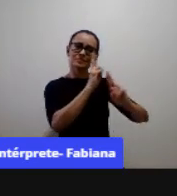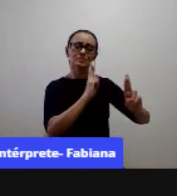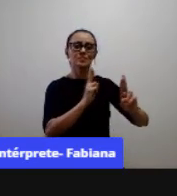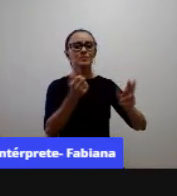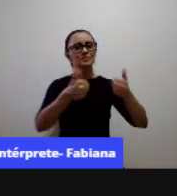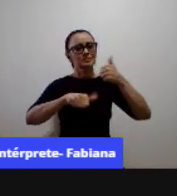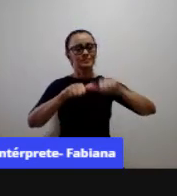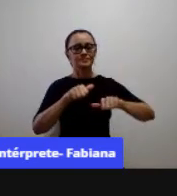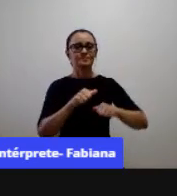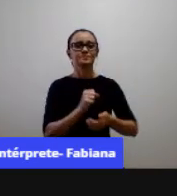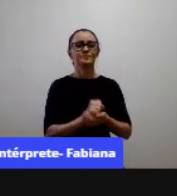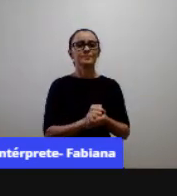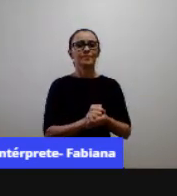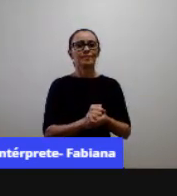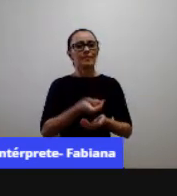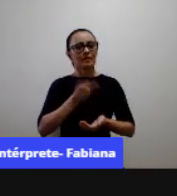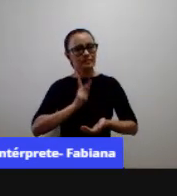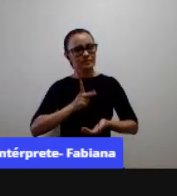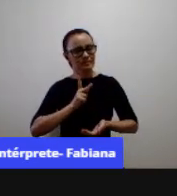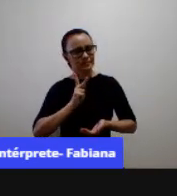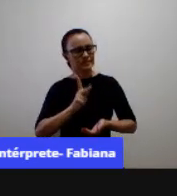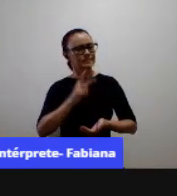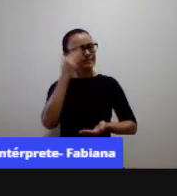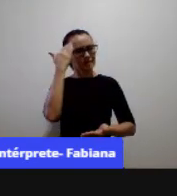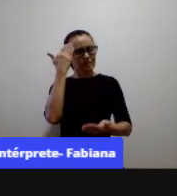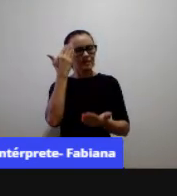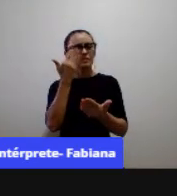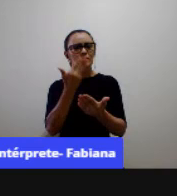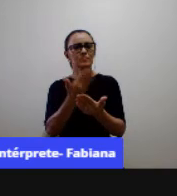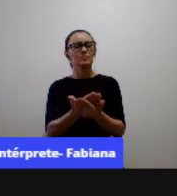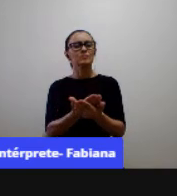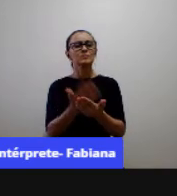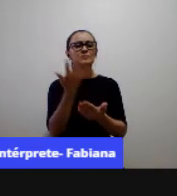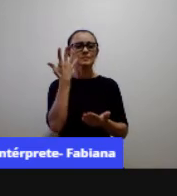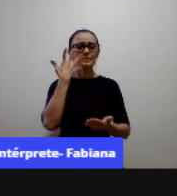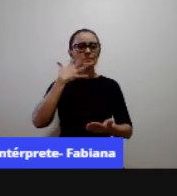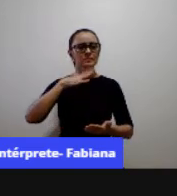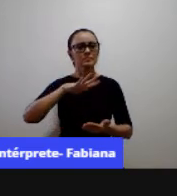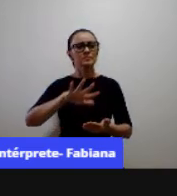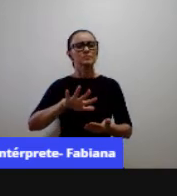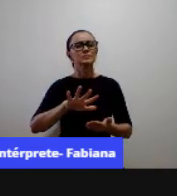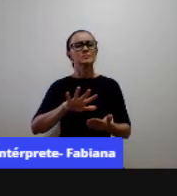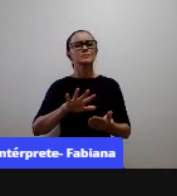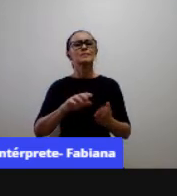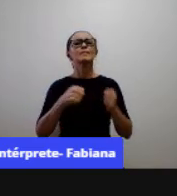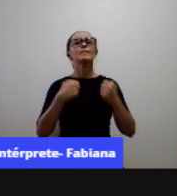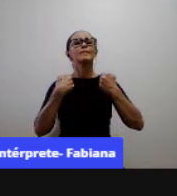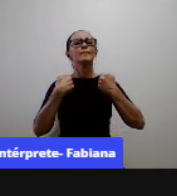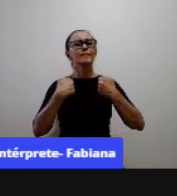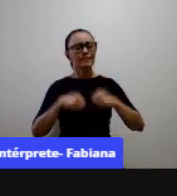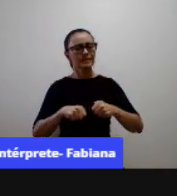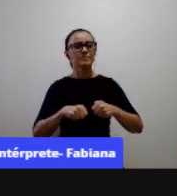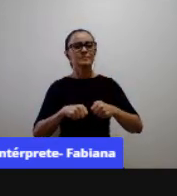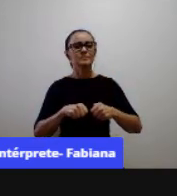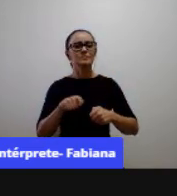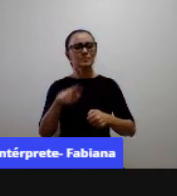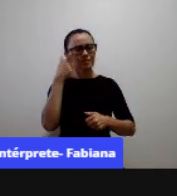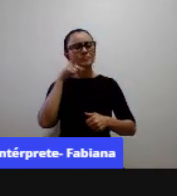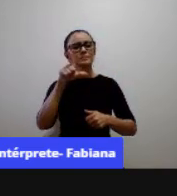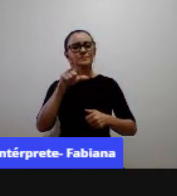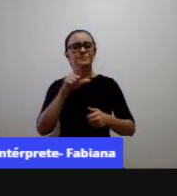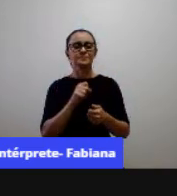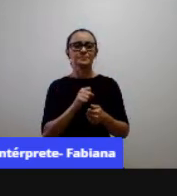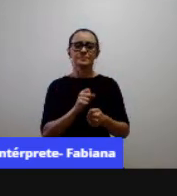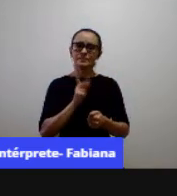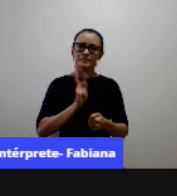sempre e acreditando no potencial dessa criança. Sempre, né? Sempre. Até porque, quando você estuda questões de